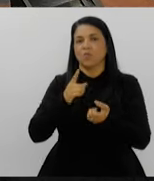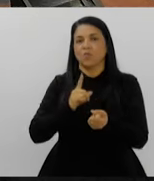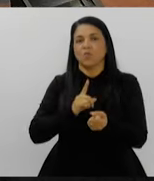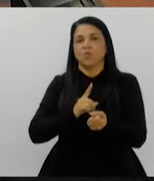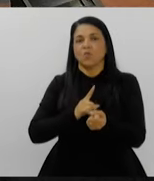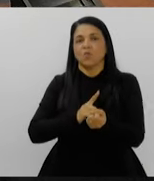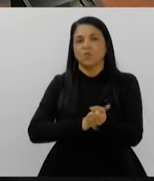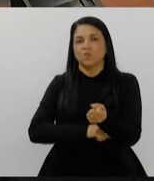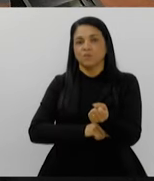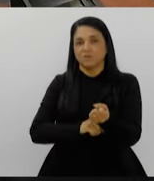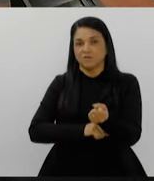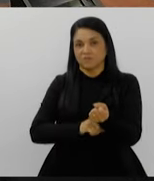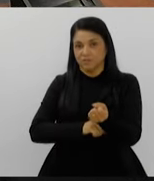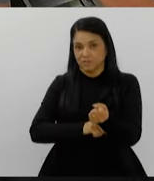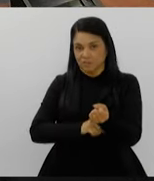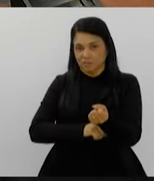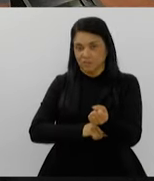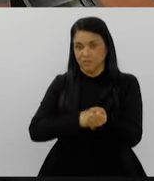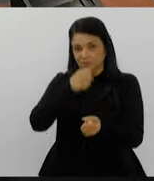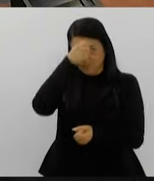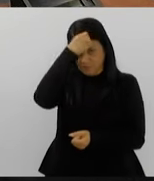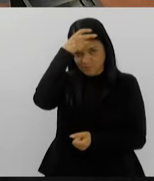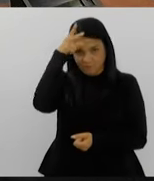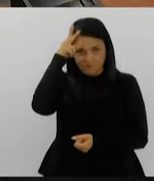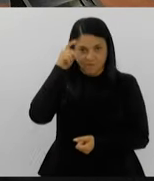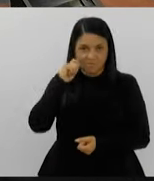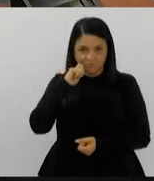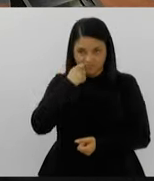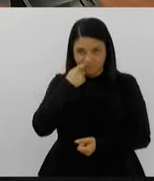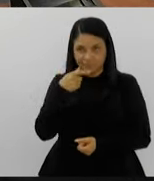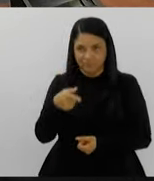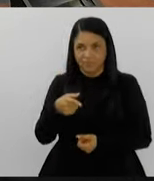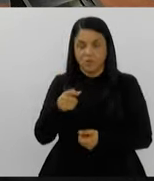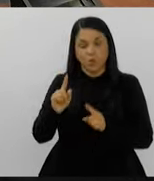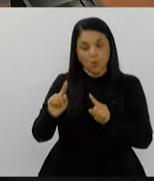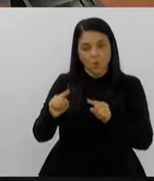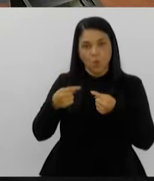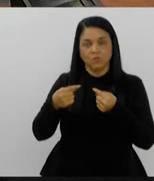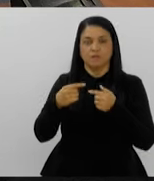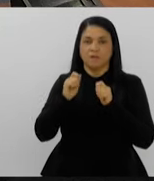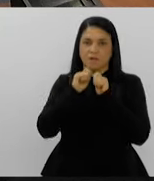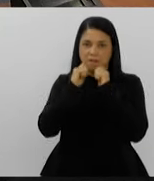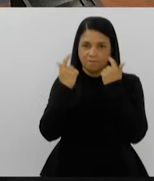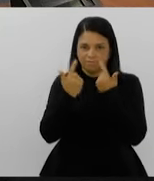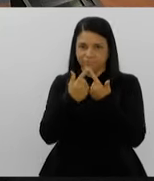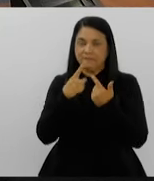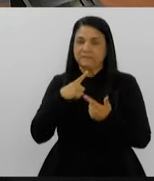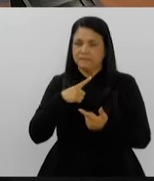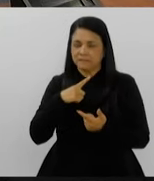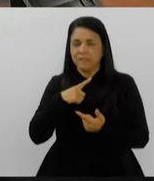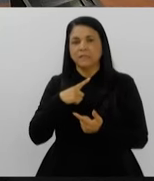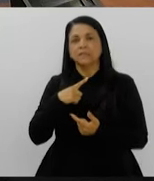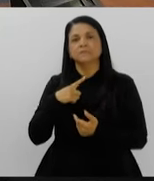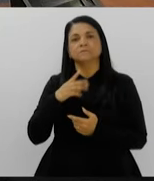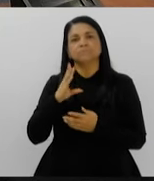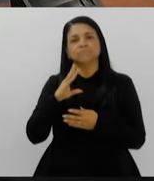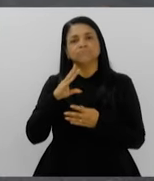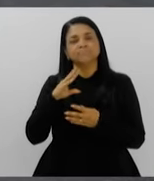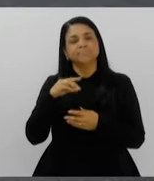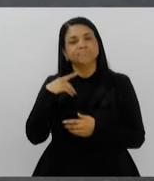Assembleia Legislativa. E aí você vê que tudo tem cunho político, presidente. Eu recebi aqui uma matéria que acabou de